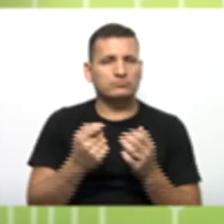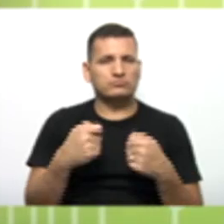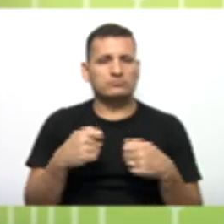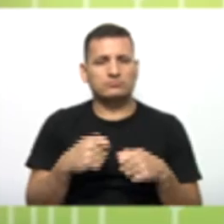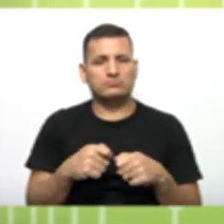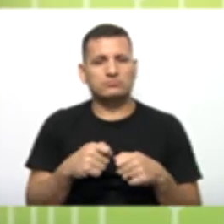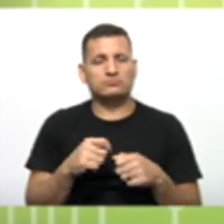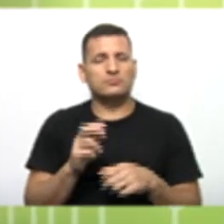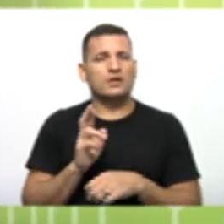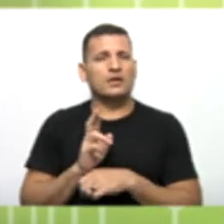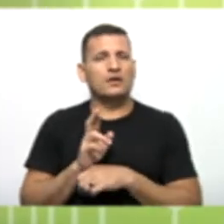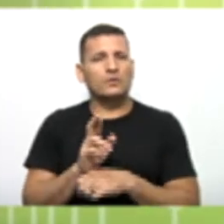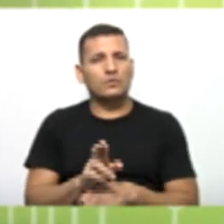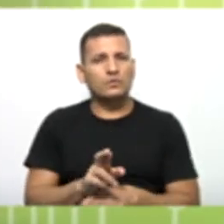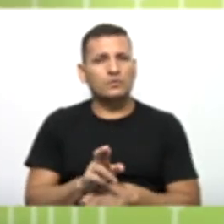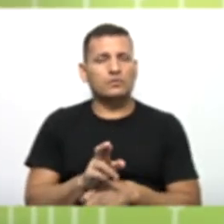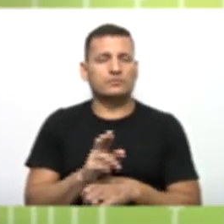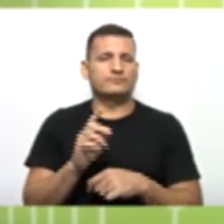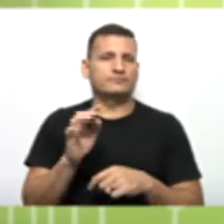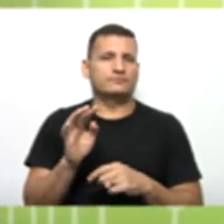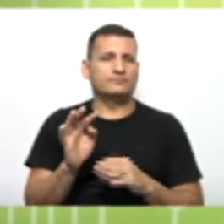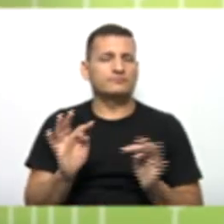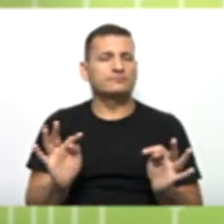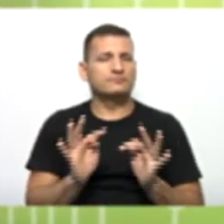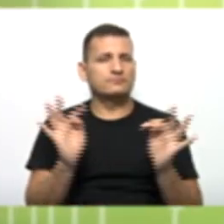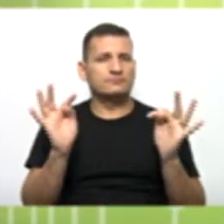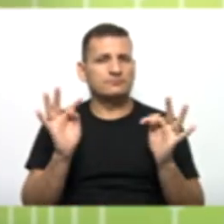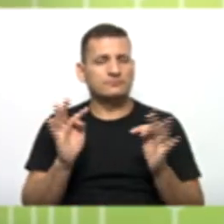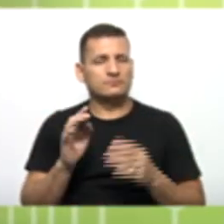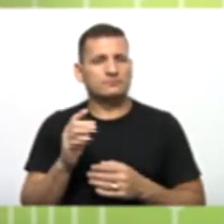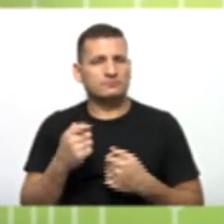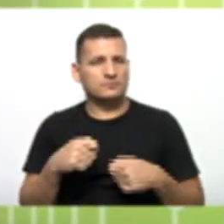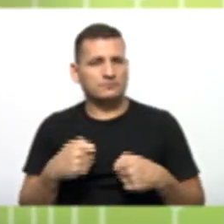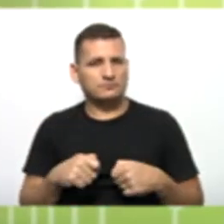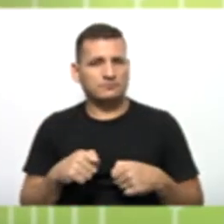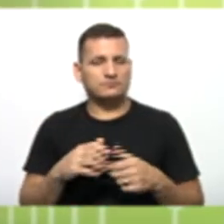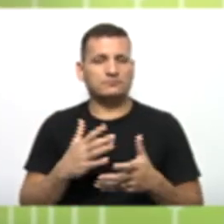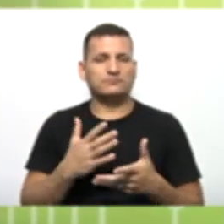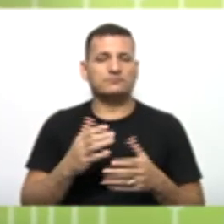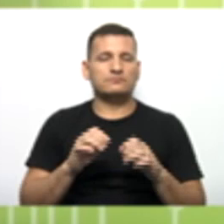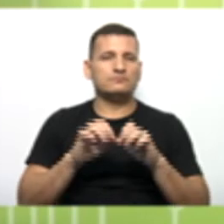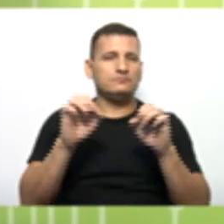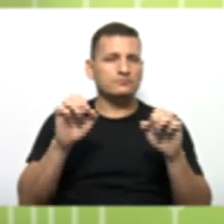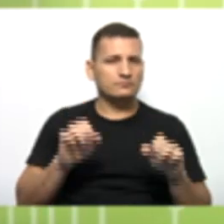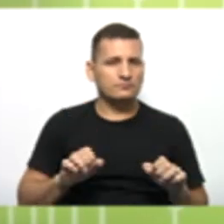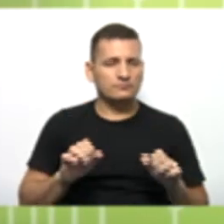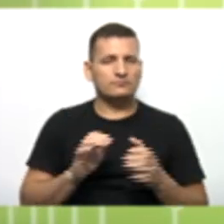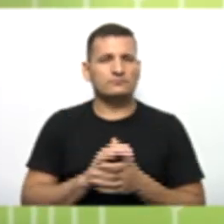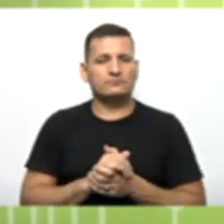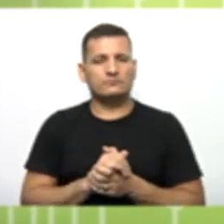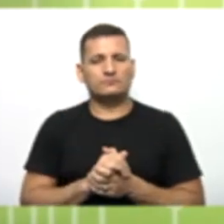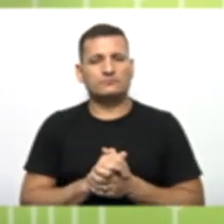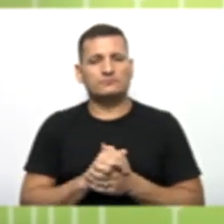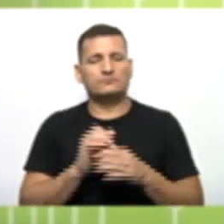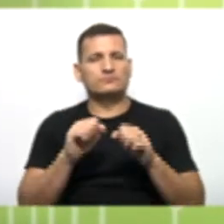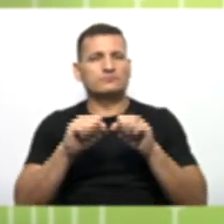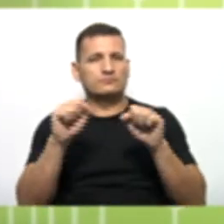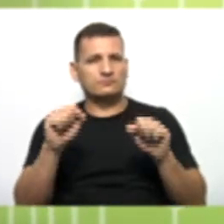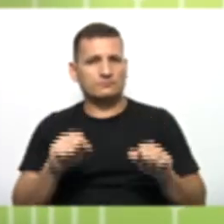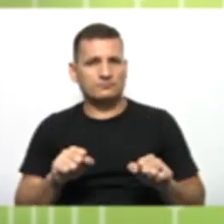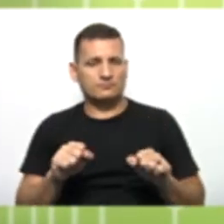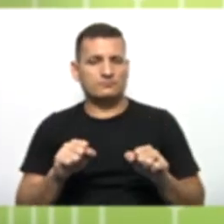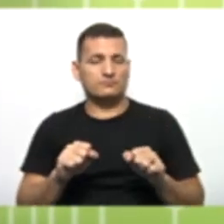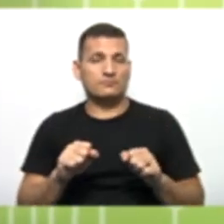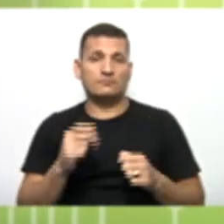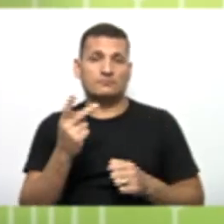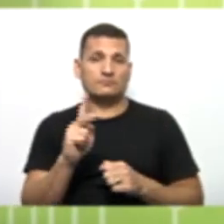o recurso tecnológico que você vai precisar, estrutura de hardware, estrutura de software, para a